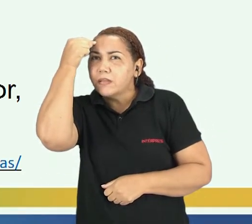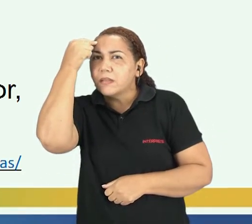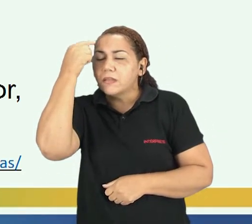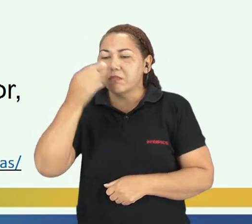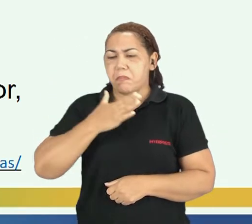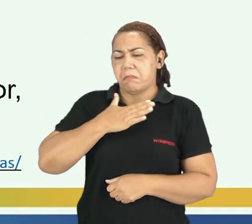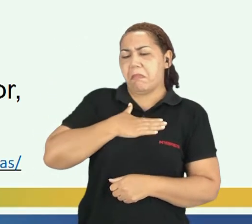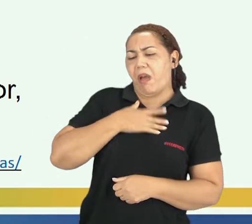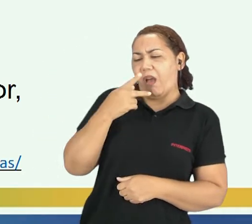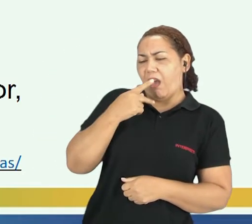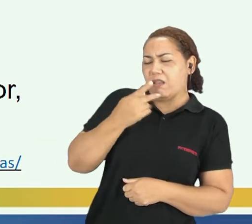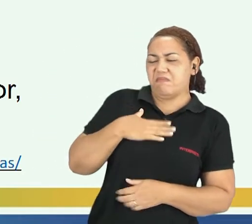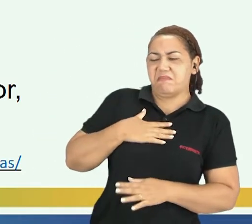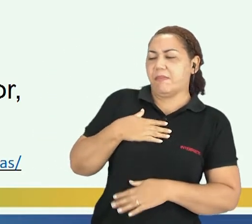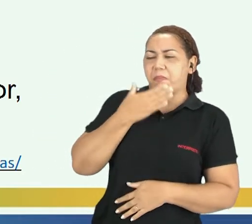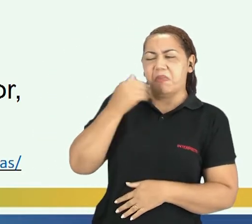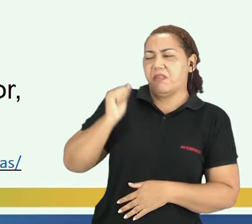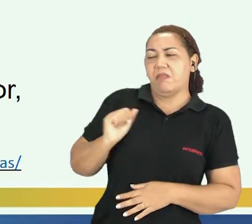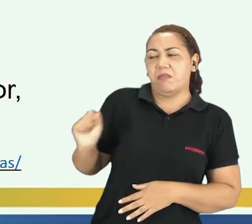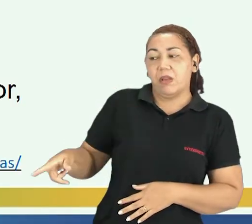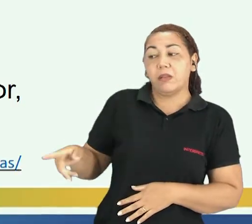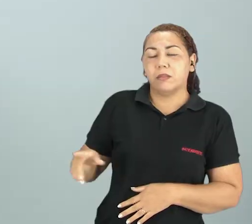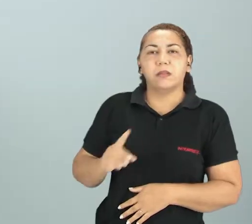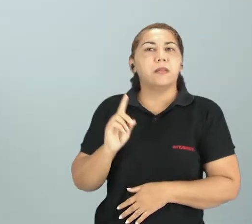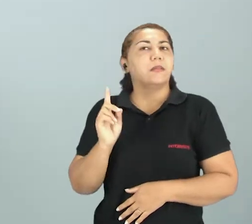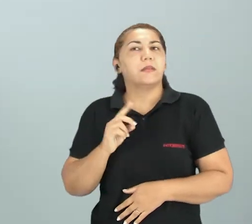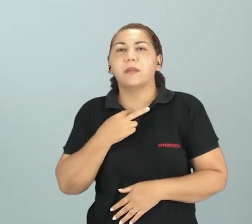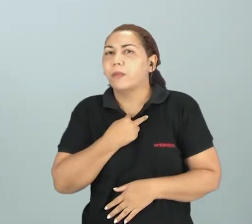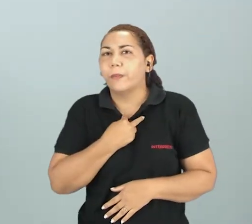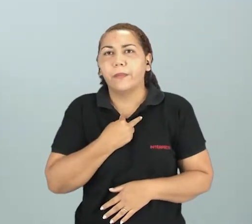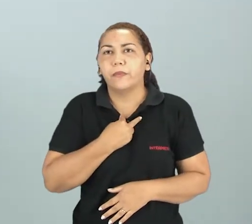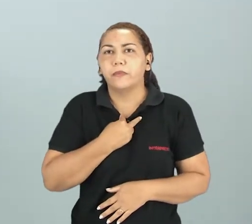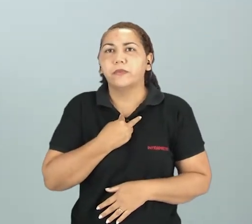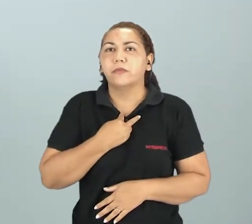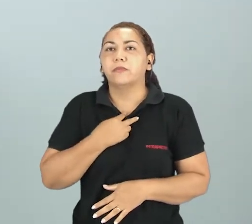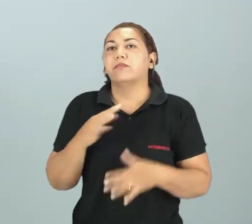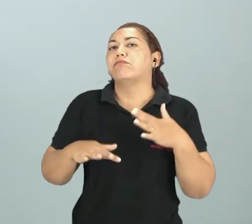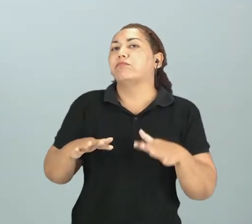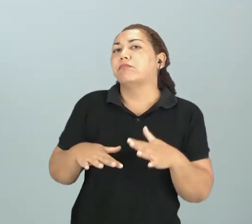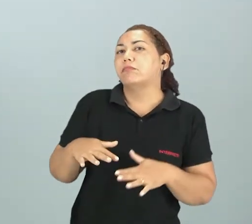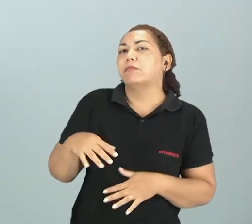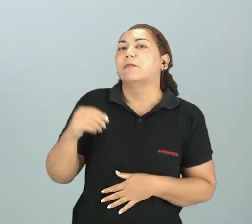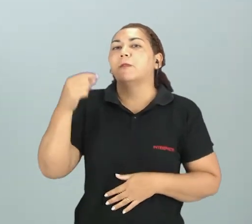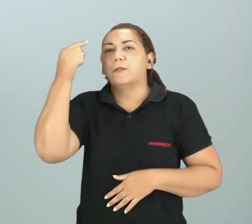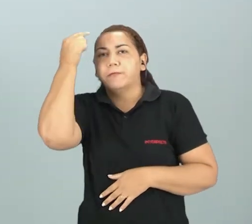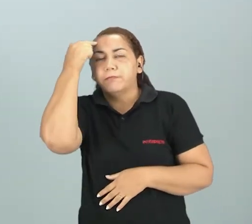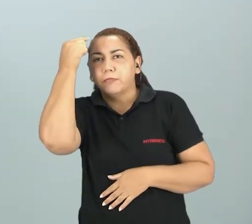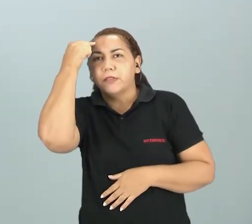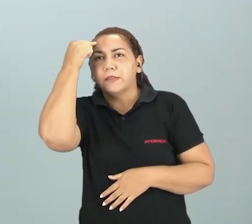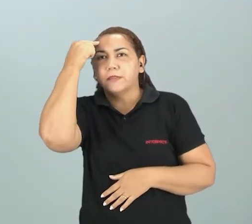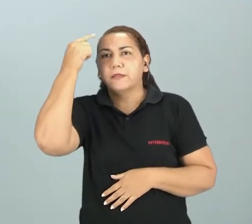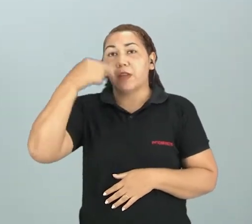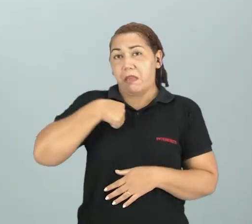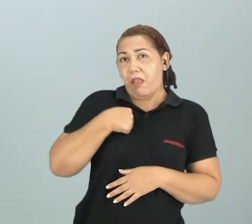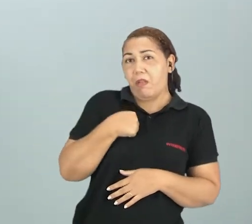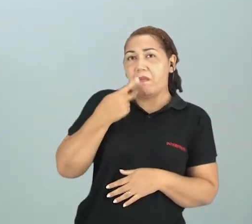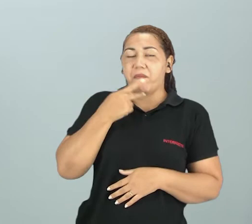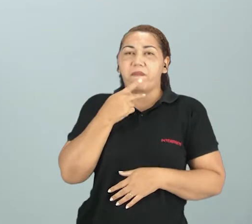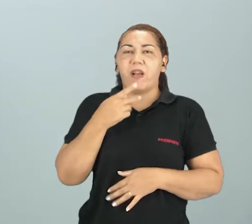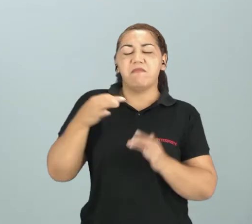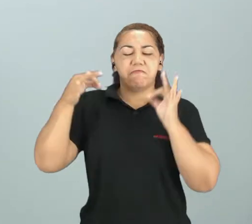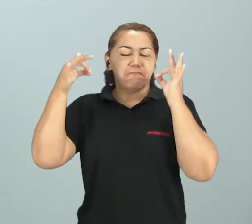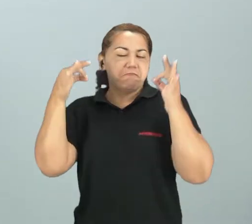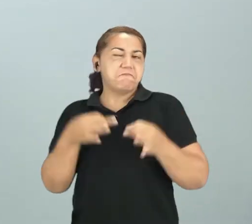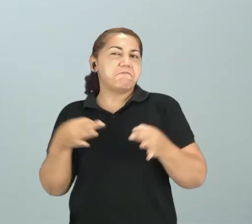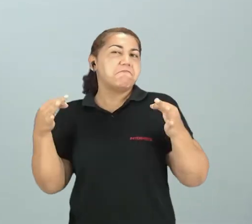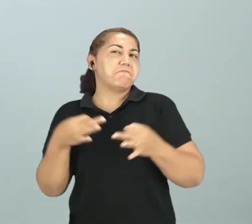outra. Então, quem comete esse tipo de atitude, ele pensa que ele fala corretamente e a nossa maneira é inferior a